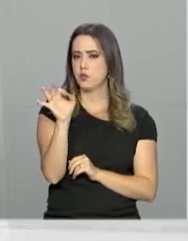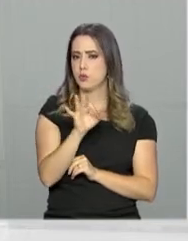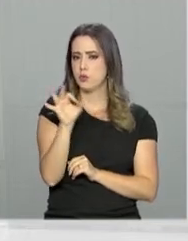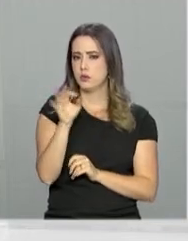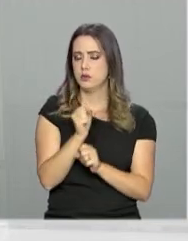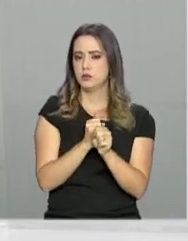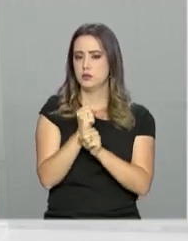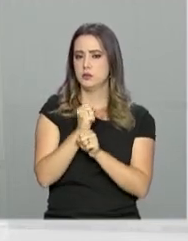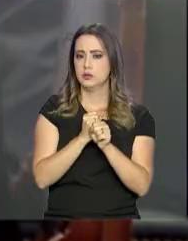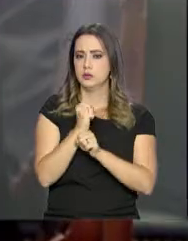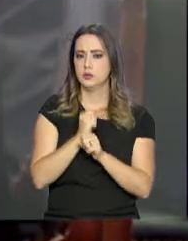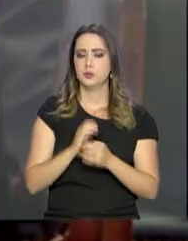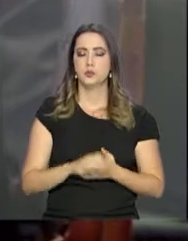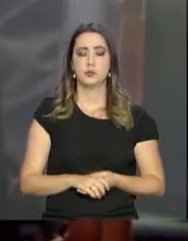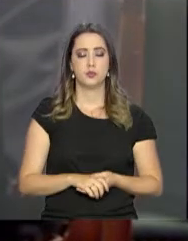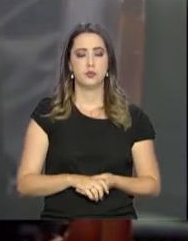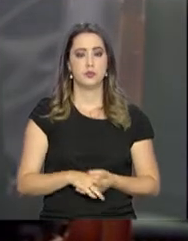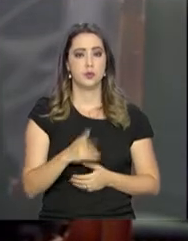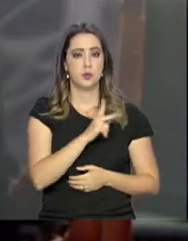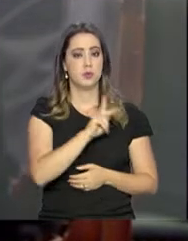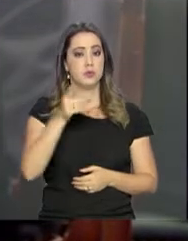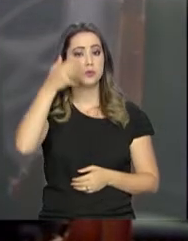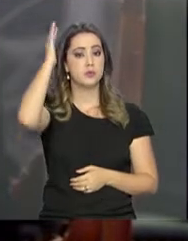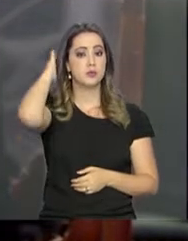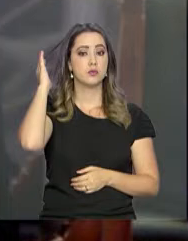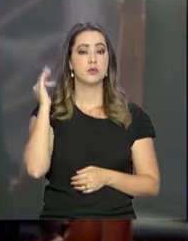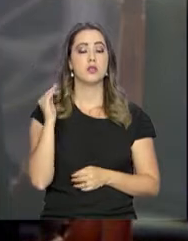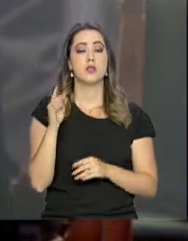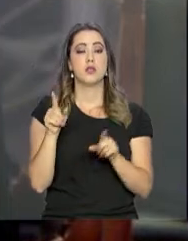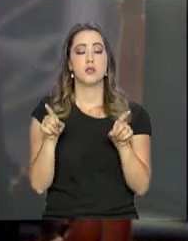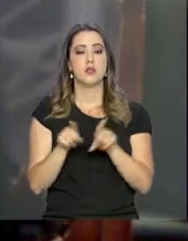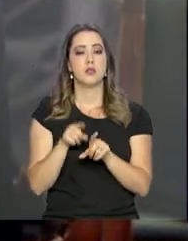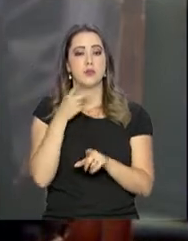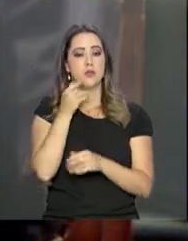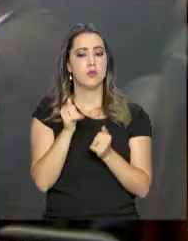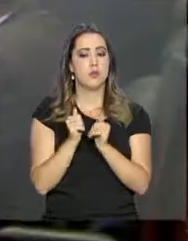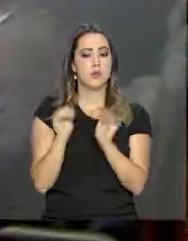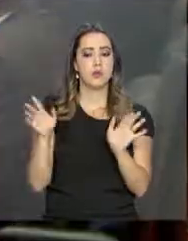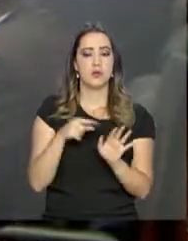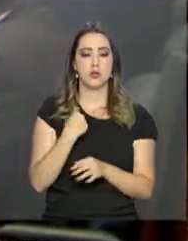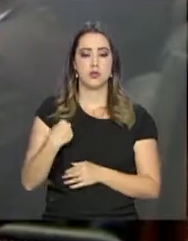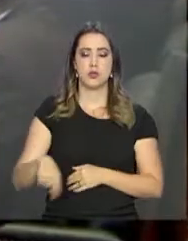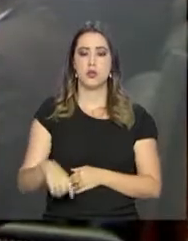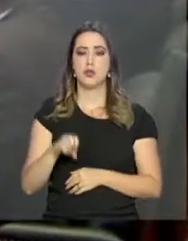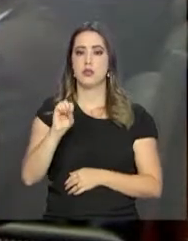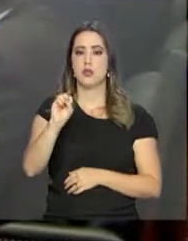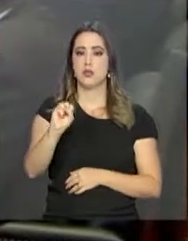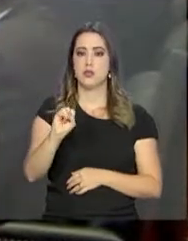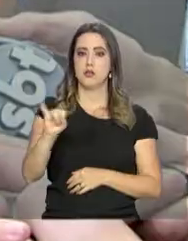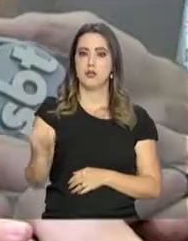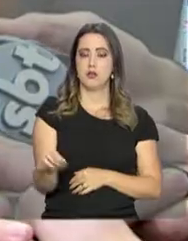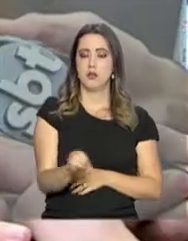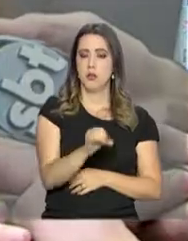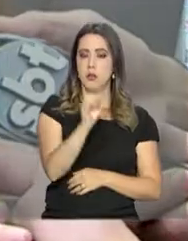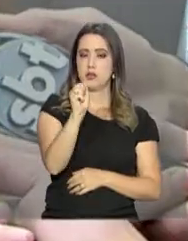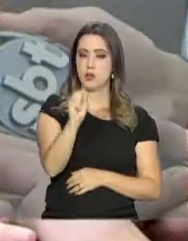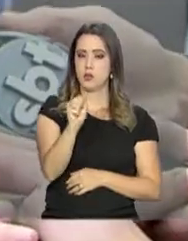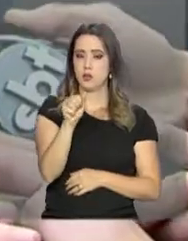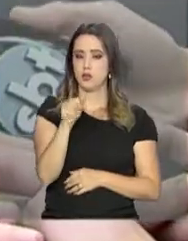últimos 5 anos. O presidente brasileiro também falou sobre a abertura do mercado chinês para a soja processada.